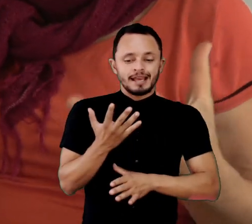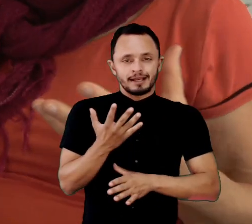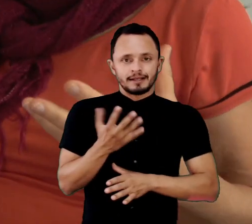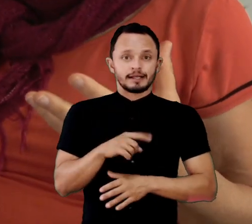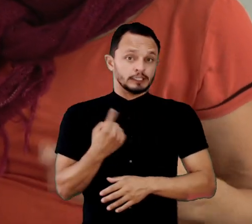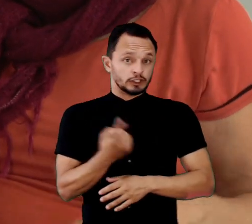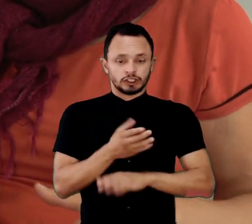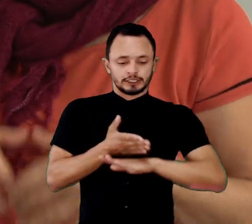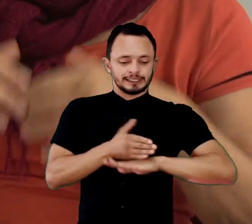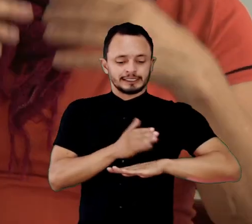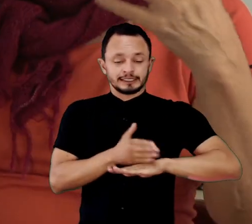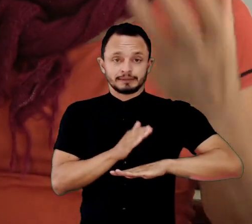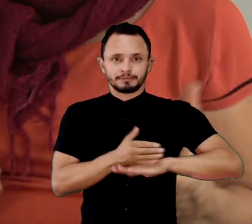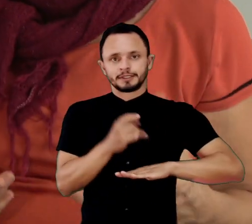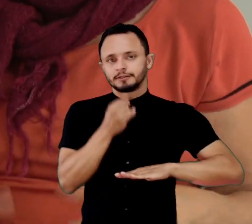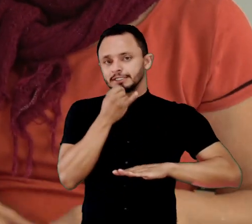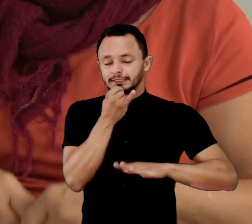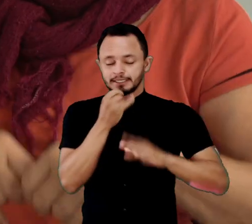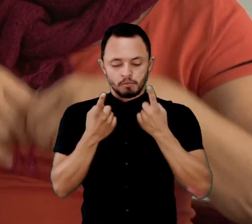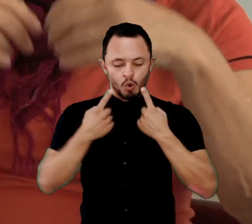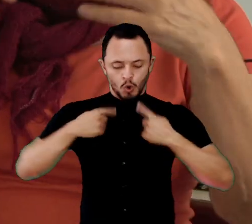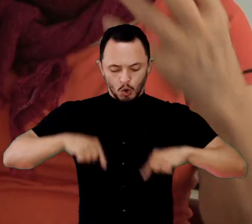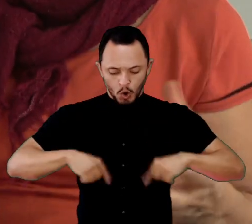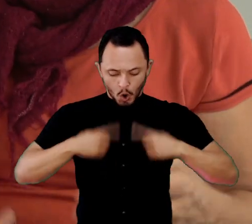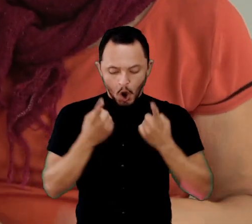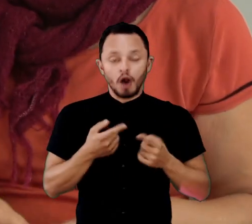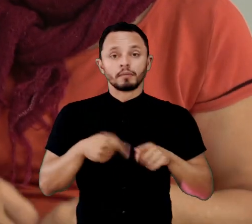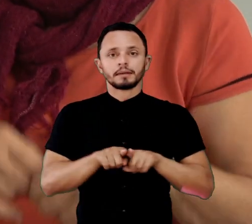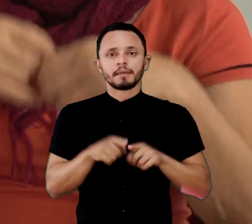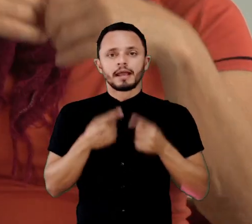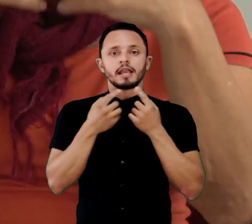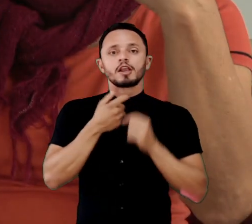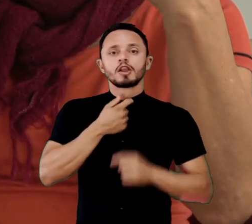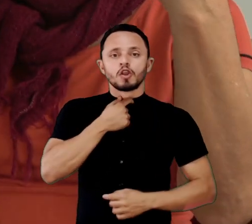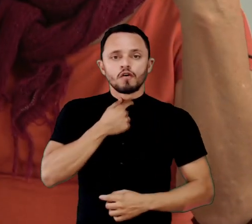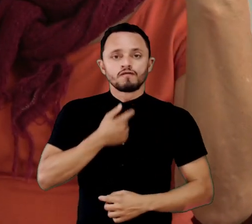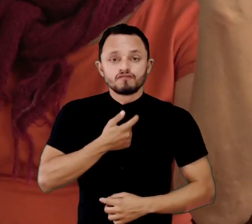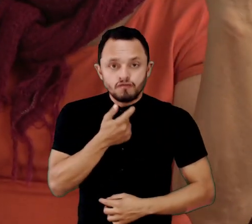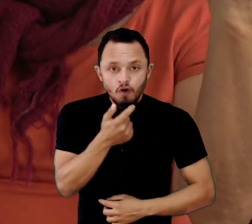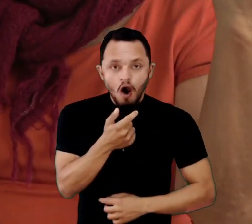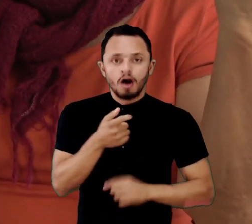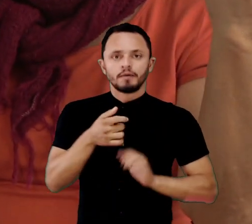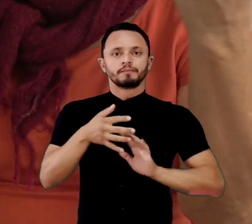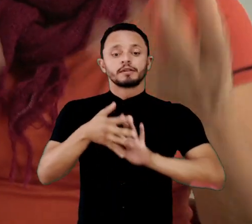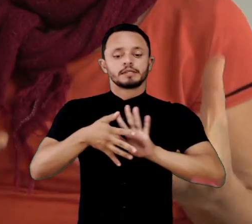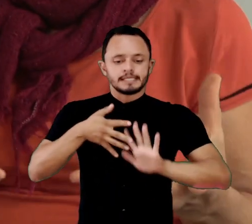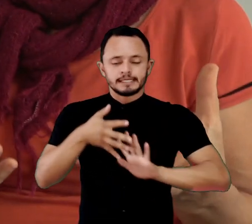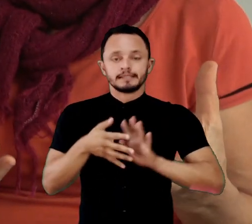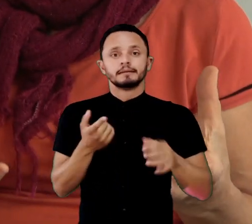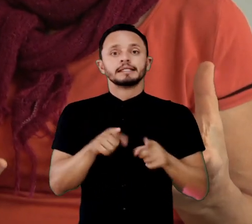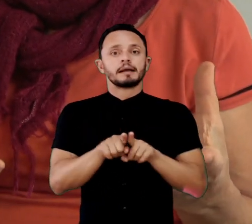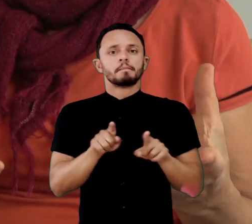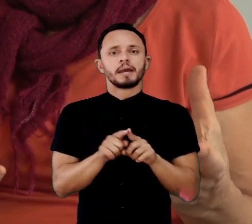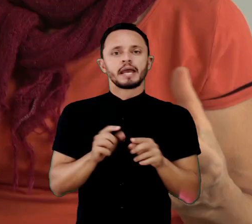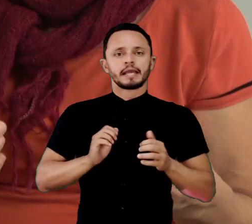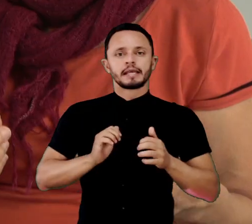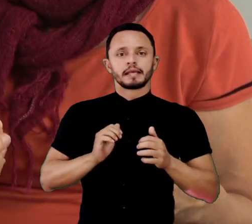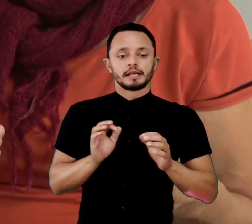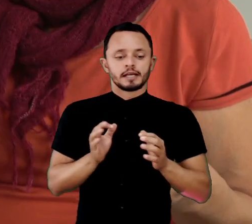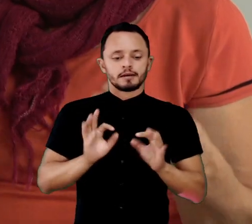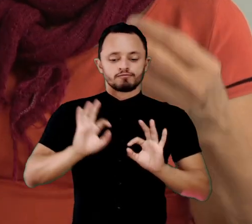fez muitos treinamentos, né? Treinamentos corporais, treinamentos vocais, treinamentos de jogo de